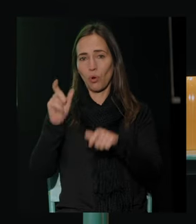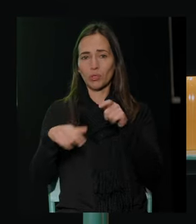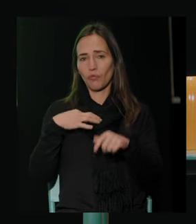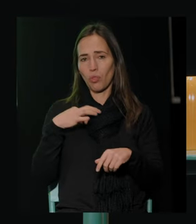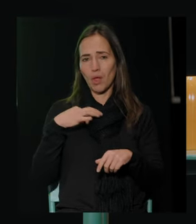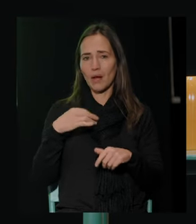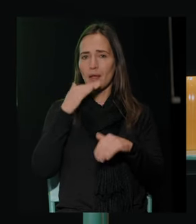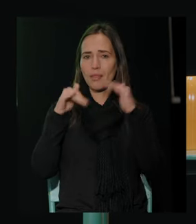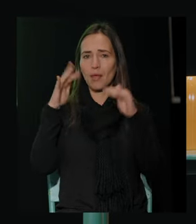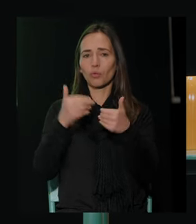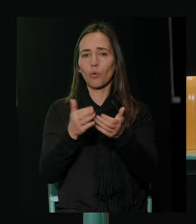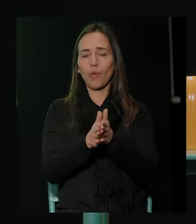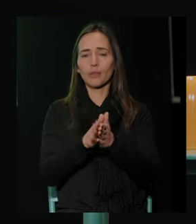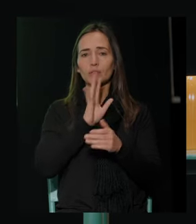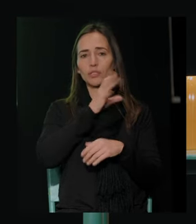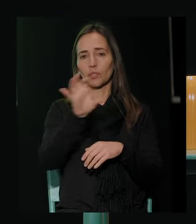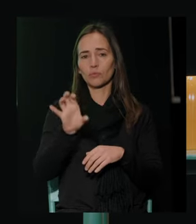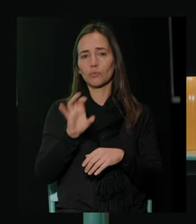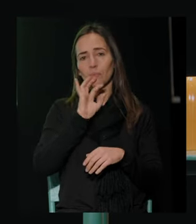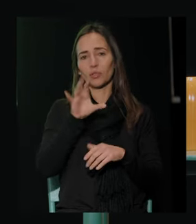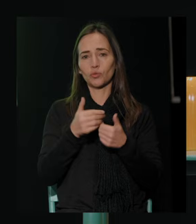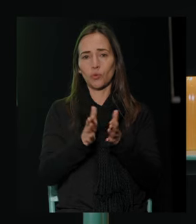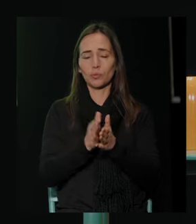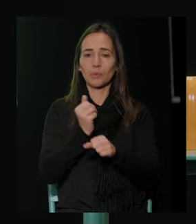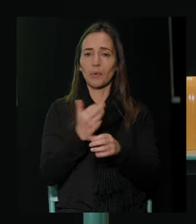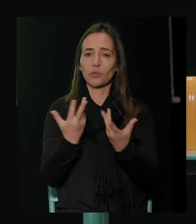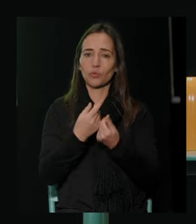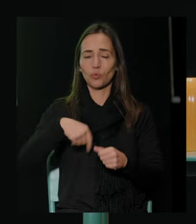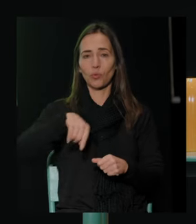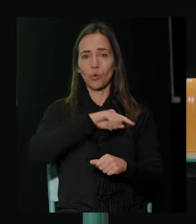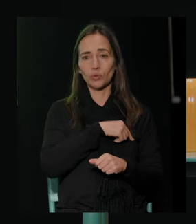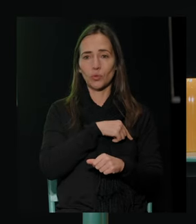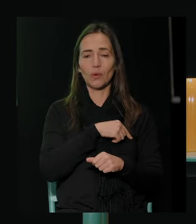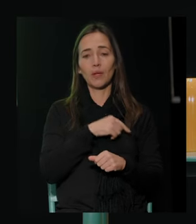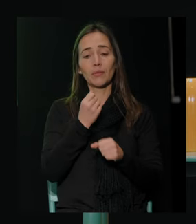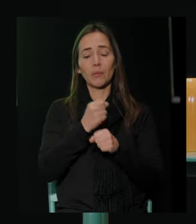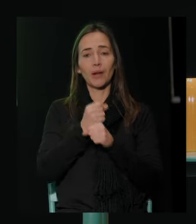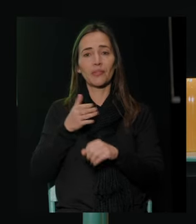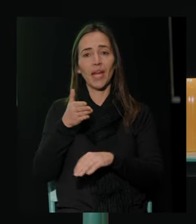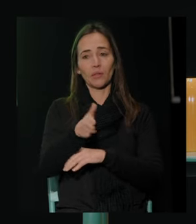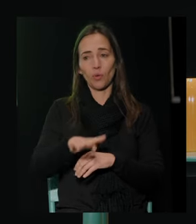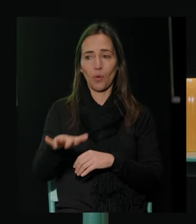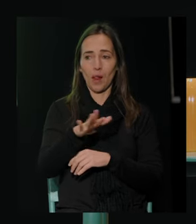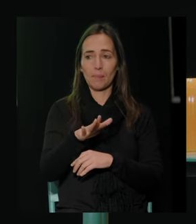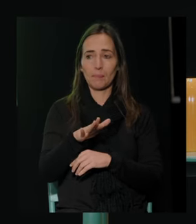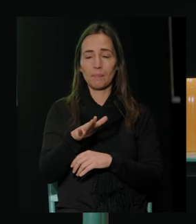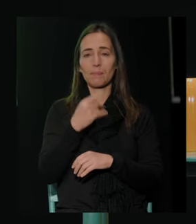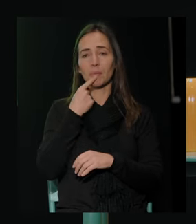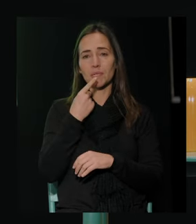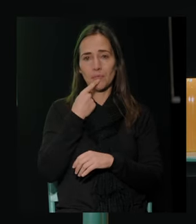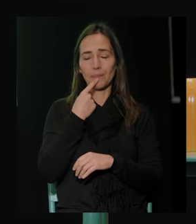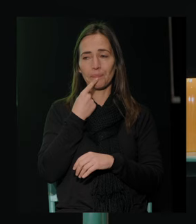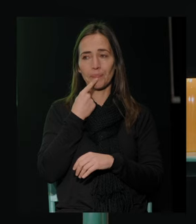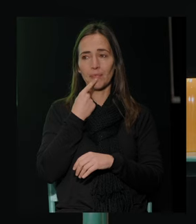idades e de todas as regiões do país para trabalharem connosco e terem essa ação direta no terreno, para perceberem o que é